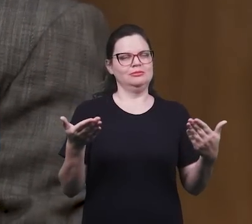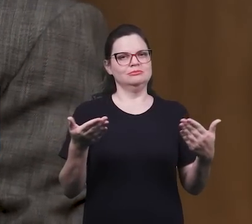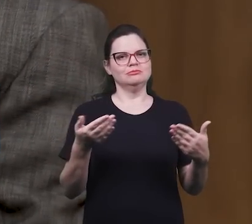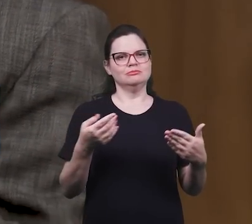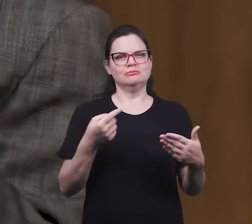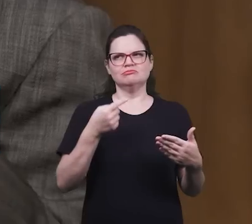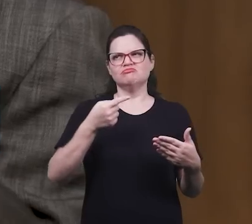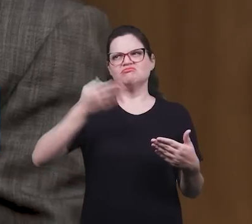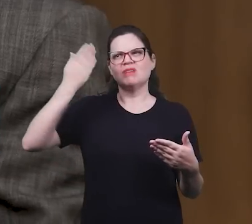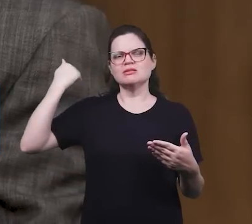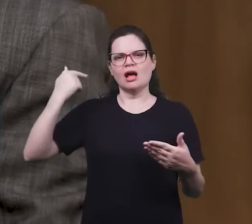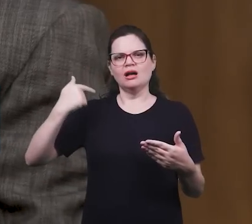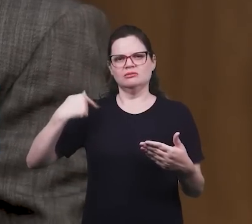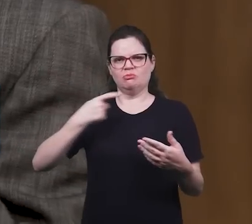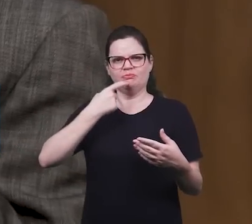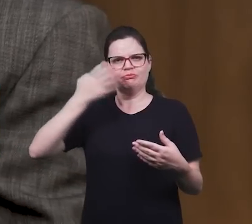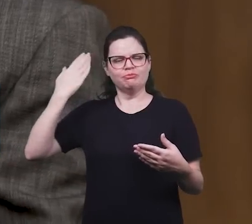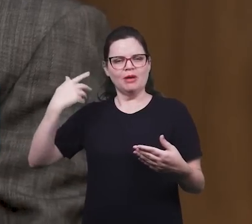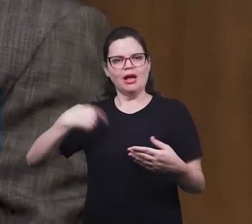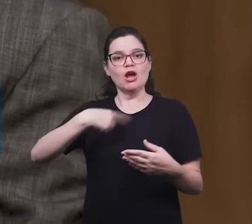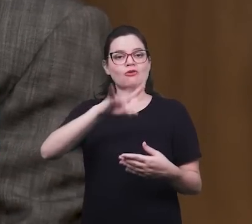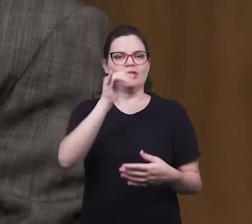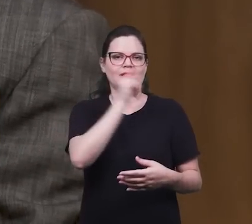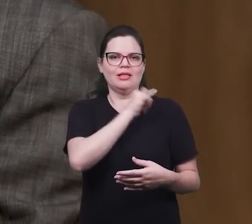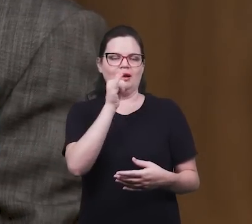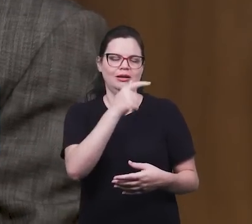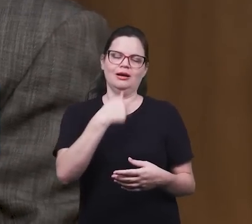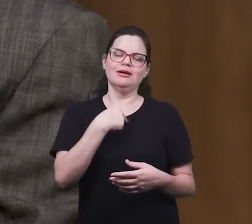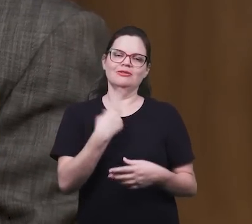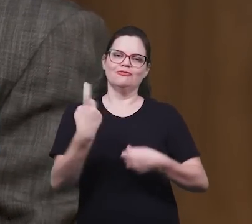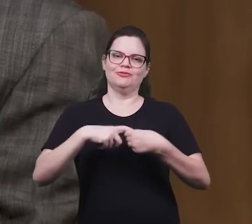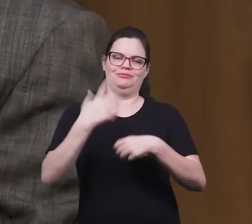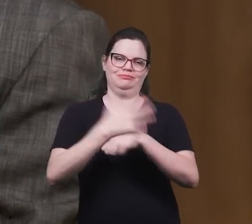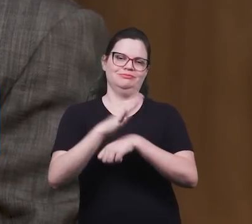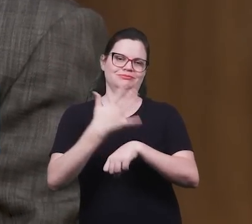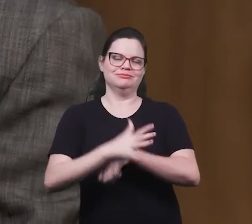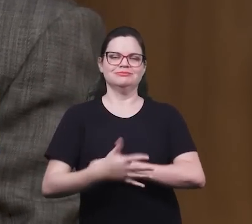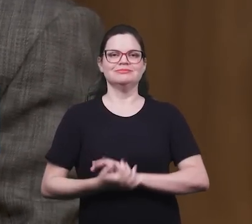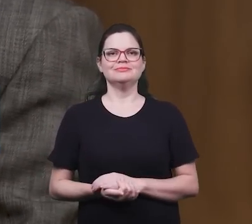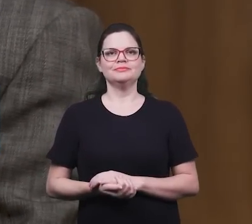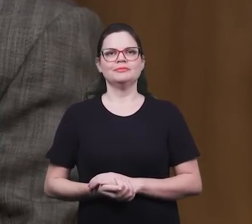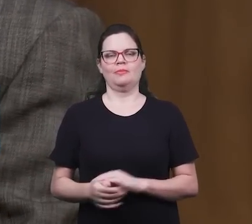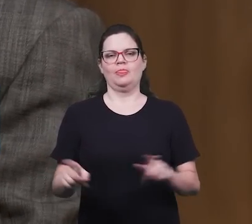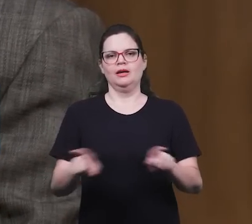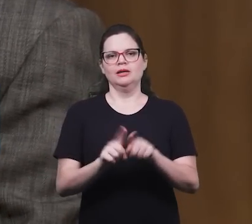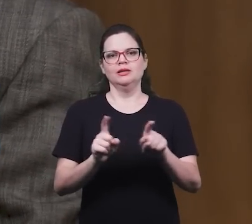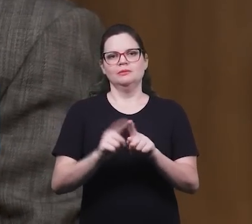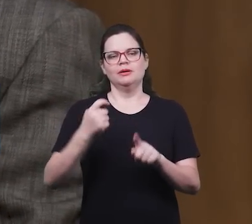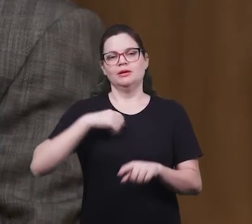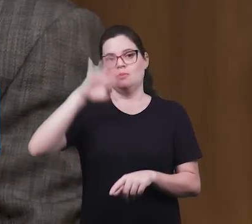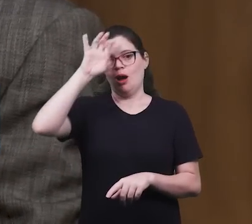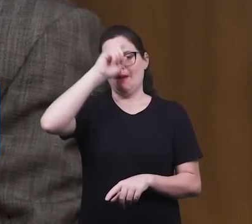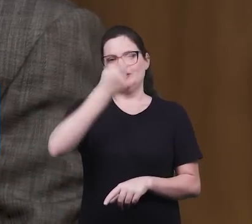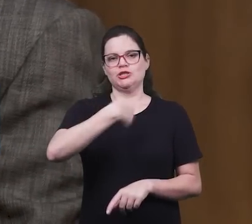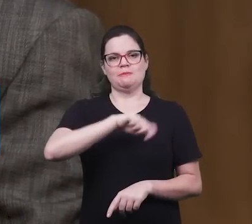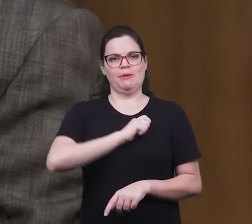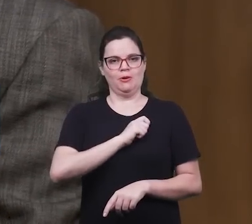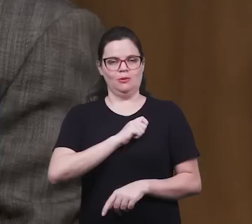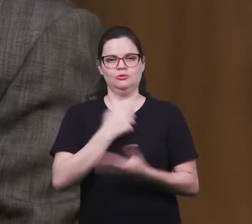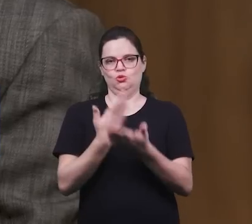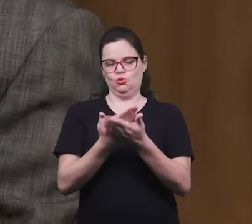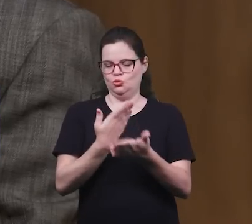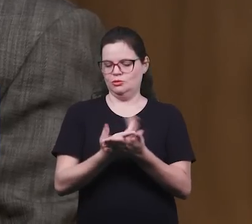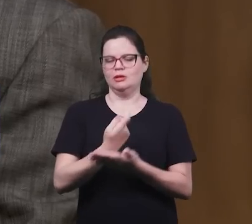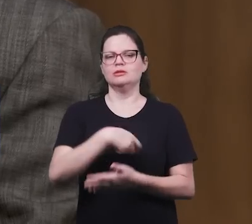dia lá eu já estava conseguindo me comunicar com todo mundo, em todos os lugares em italiano. Eu também tive domínio de espanhol, estudei